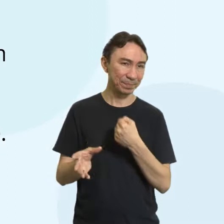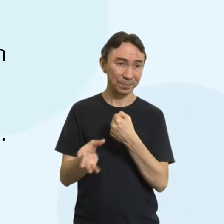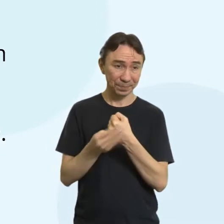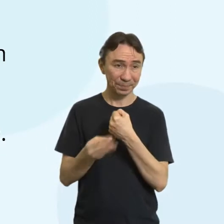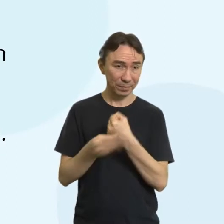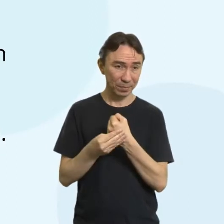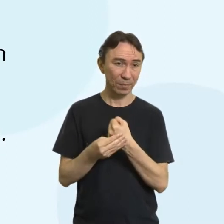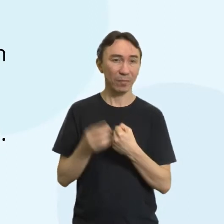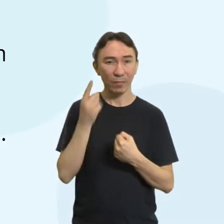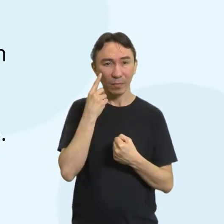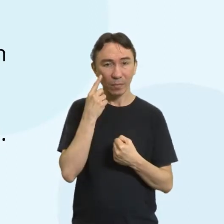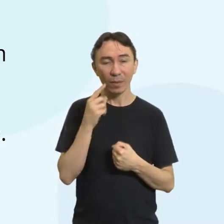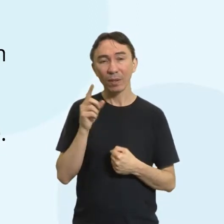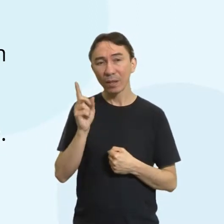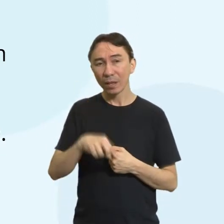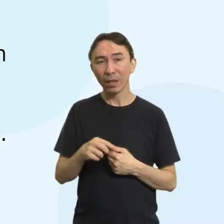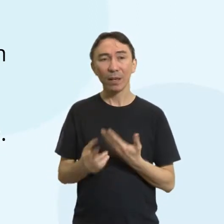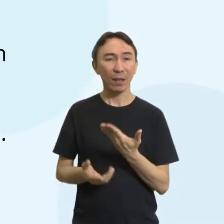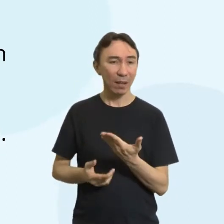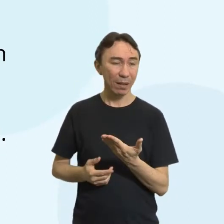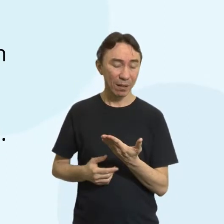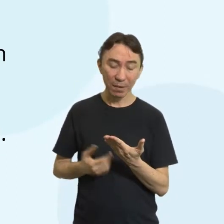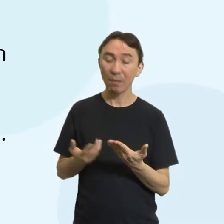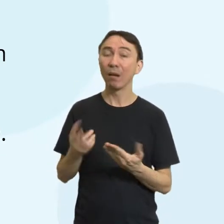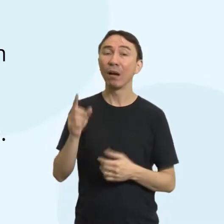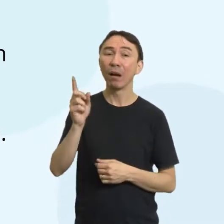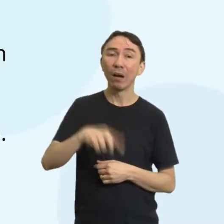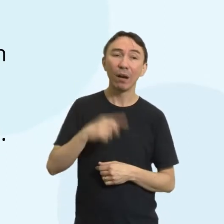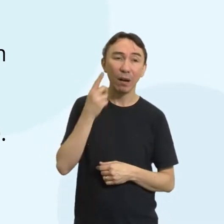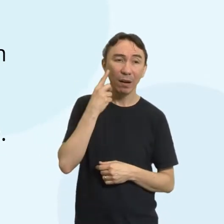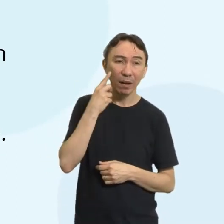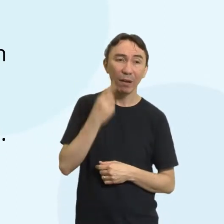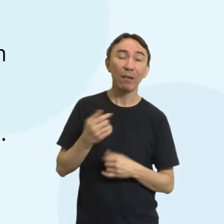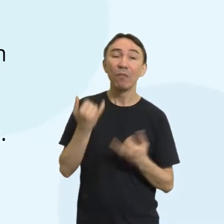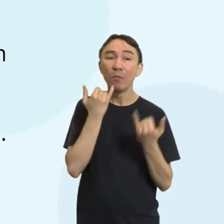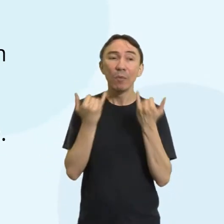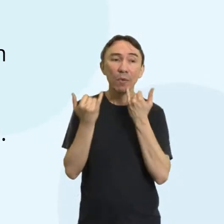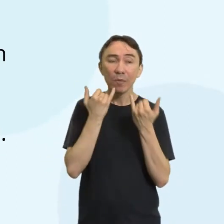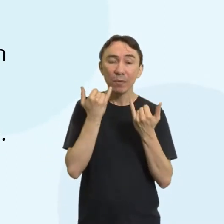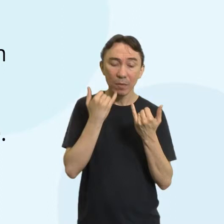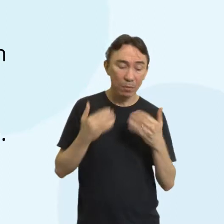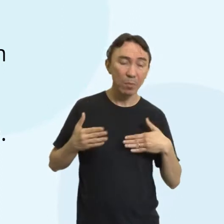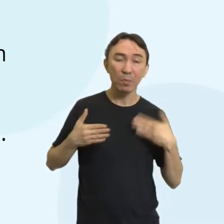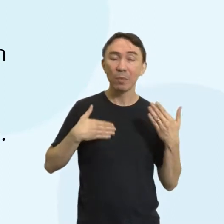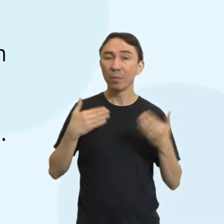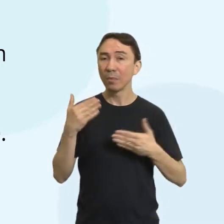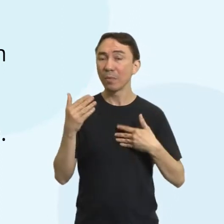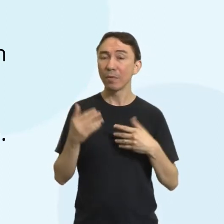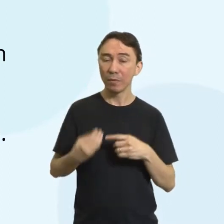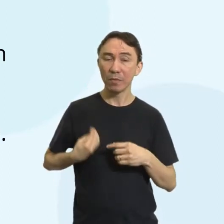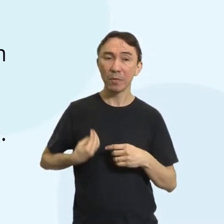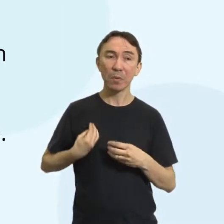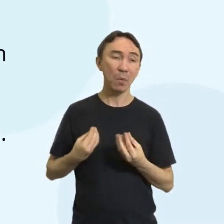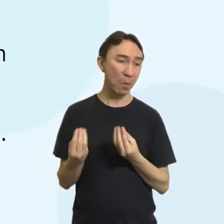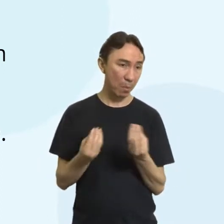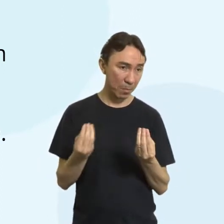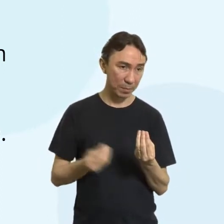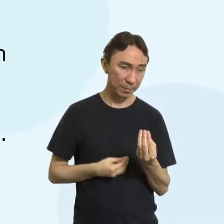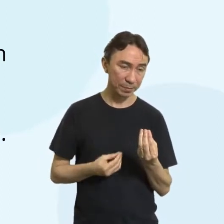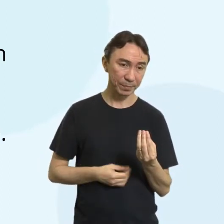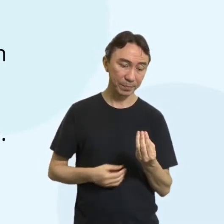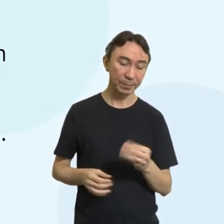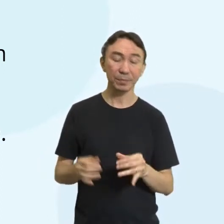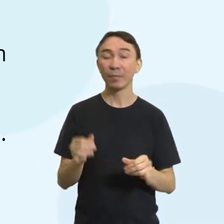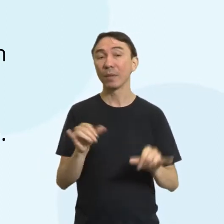impacto social e econômico contemporâneo da automação e da informação. Já para a química, temos a seguinte habilidade: avaliar